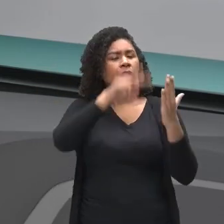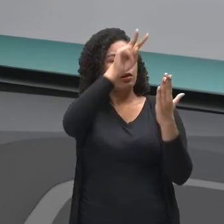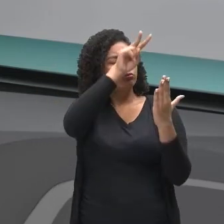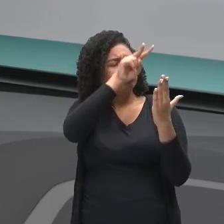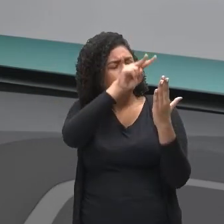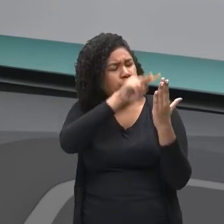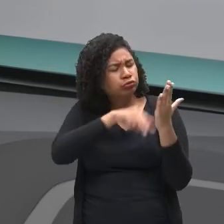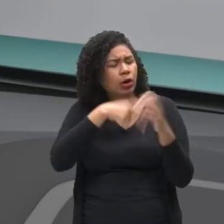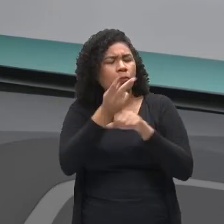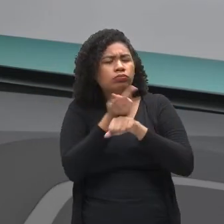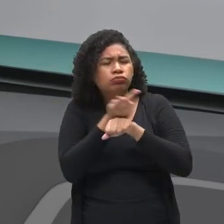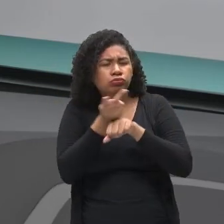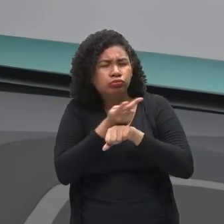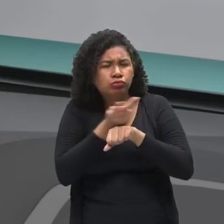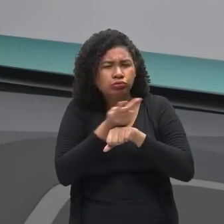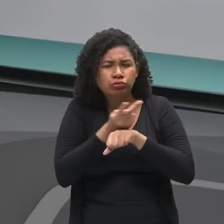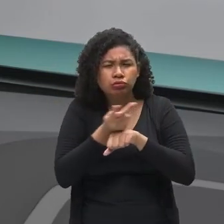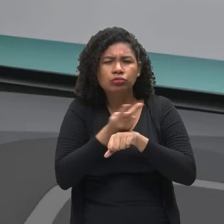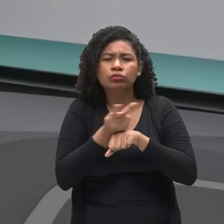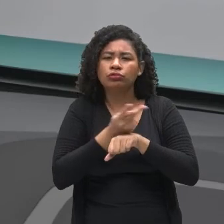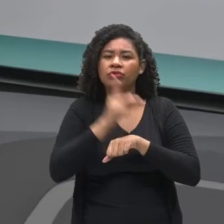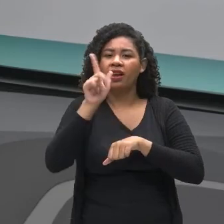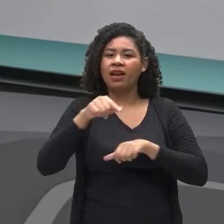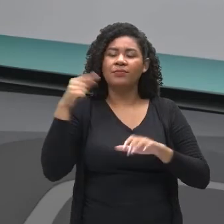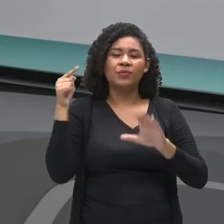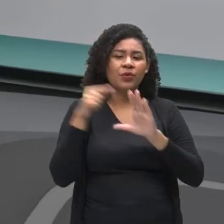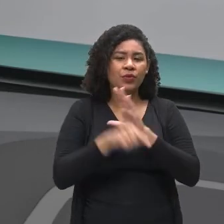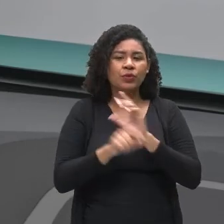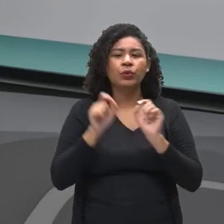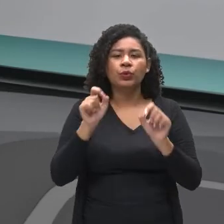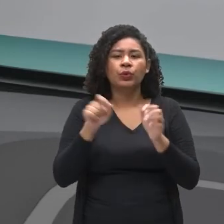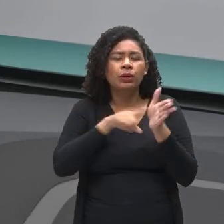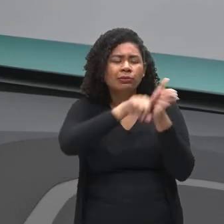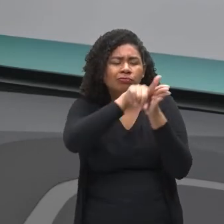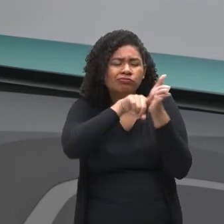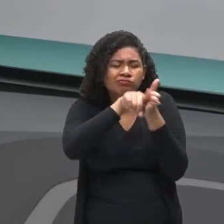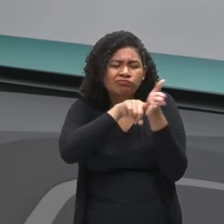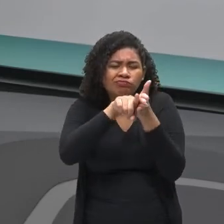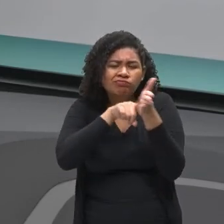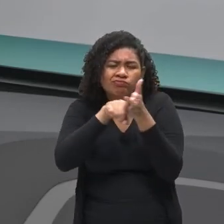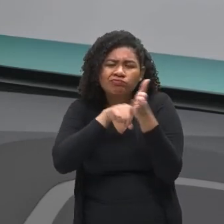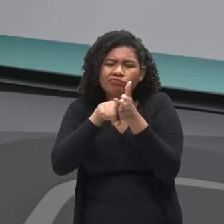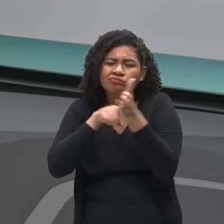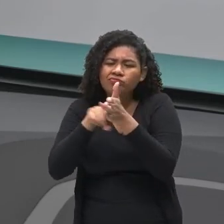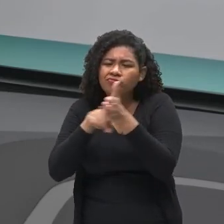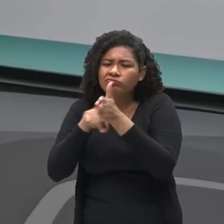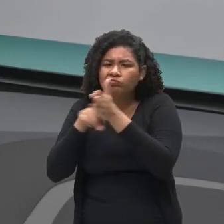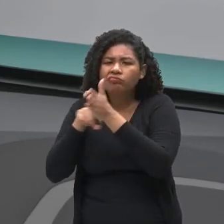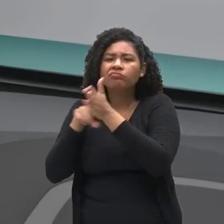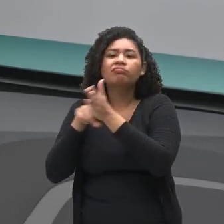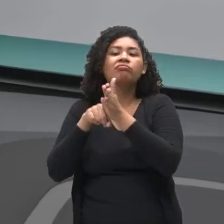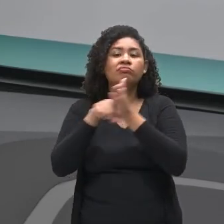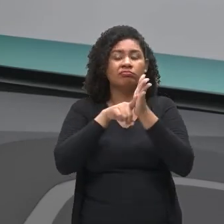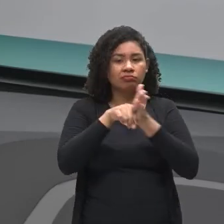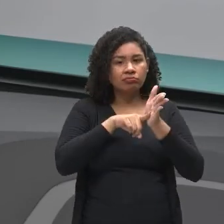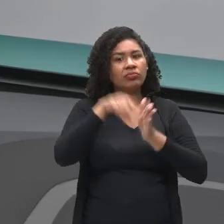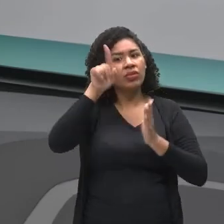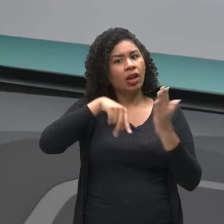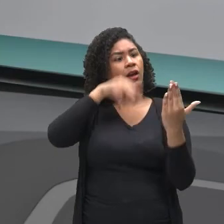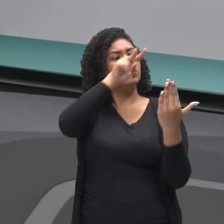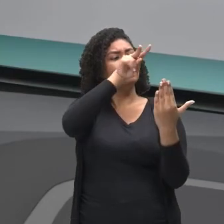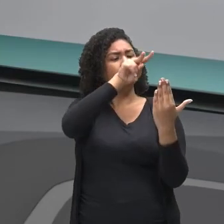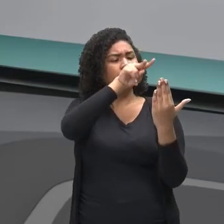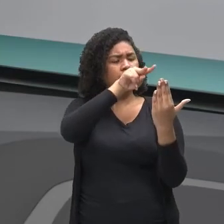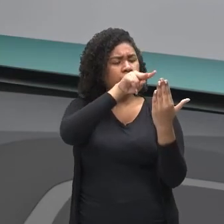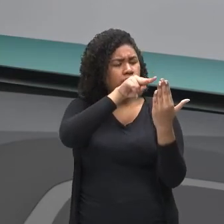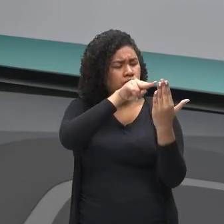né? Até um significado assim mais profundo, significa esquadrinhar, examinar. Então é olhar mesmo, passar os